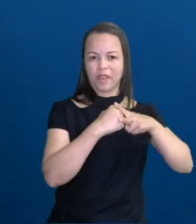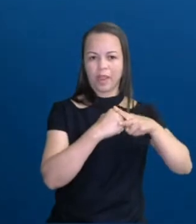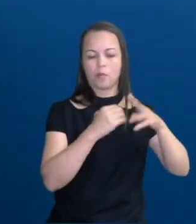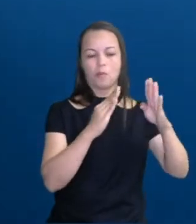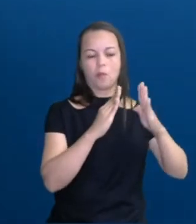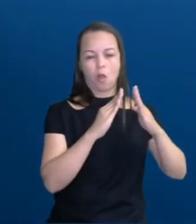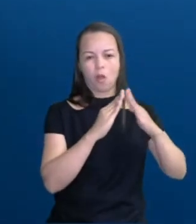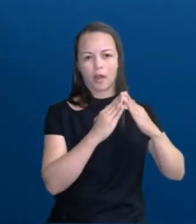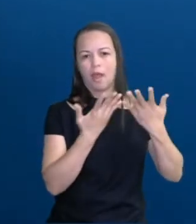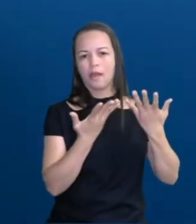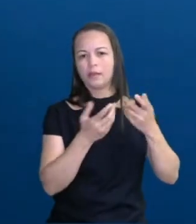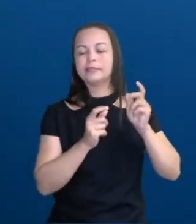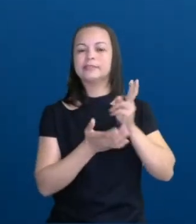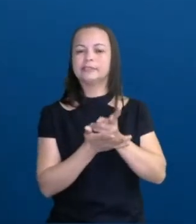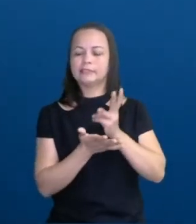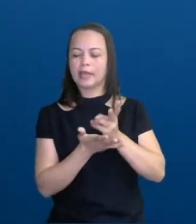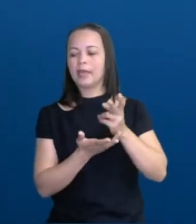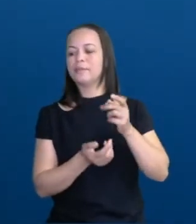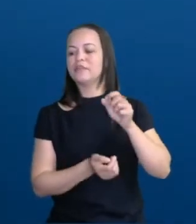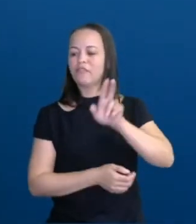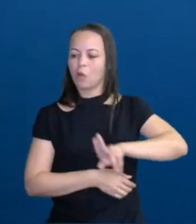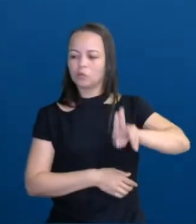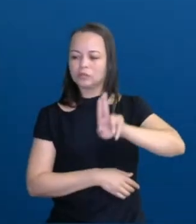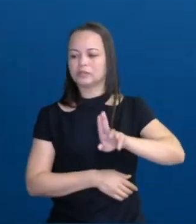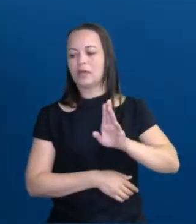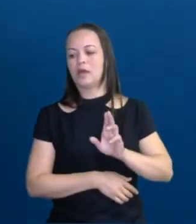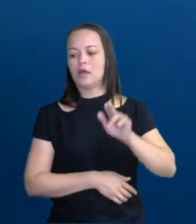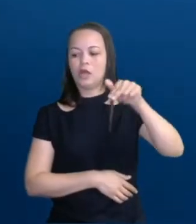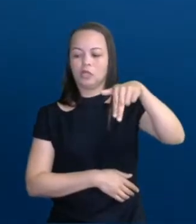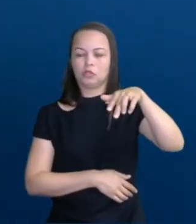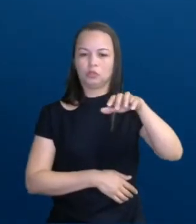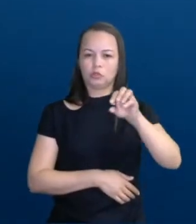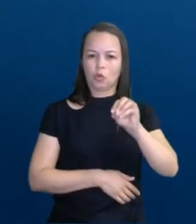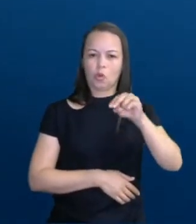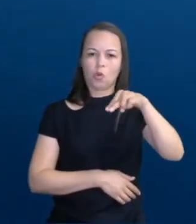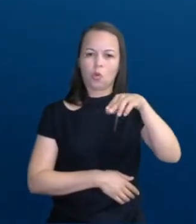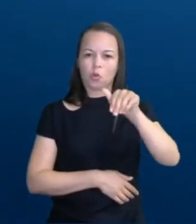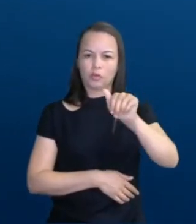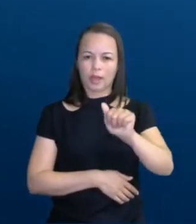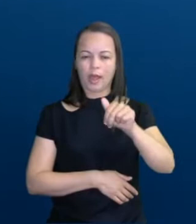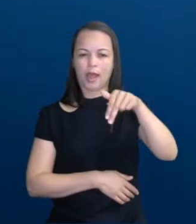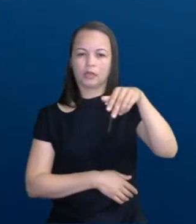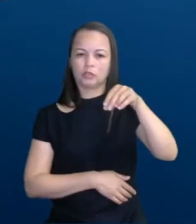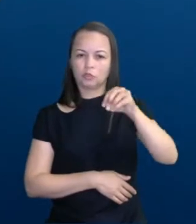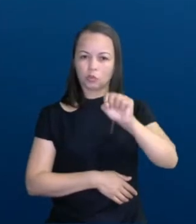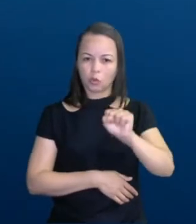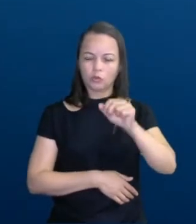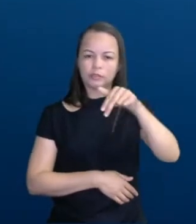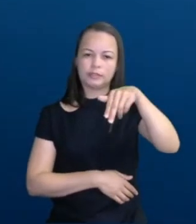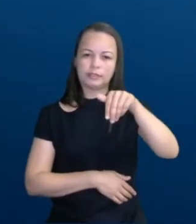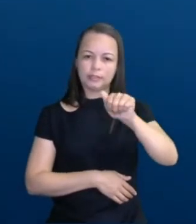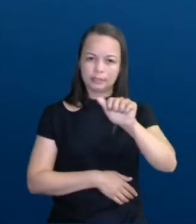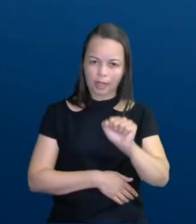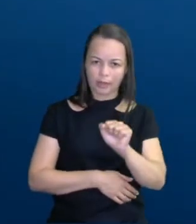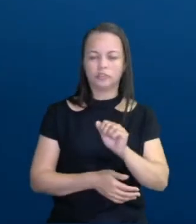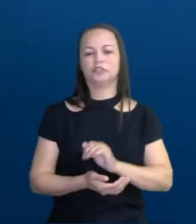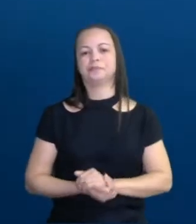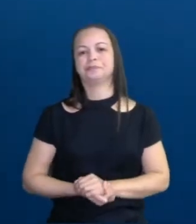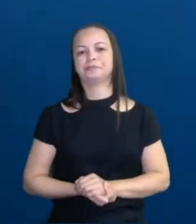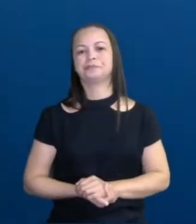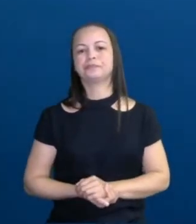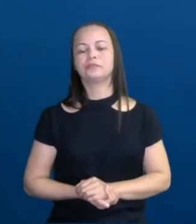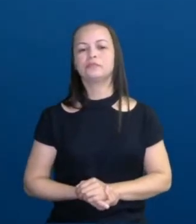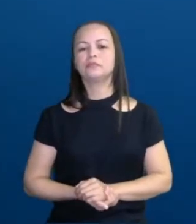em no na nos e nas porque se referem a locais o